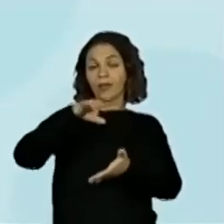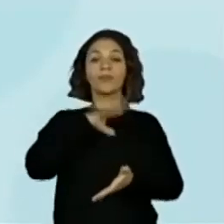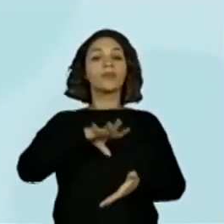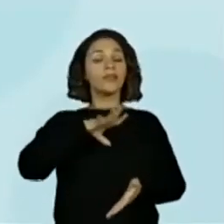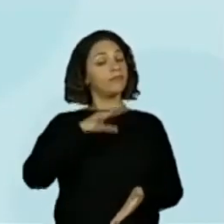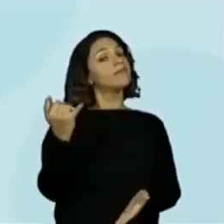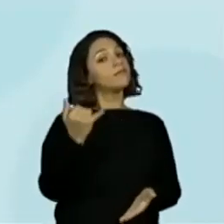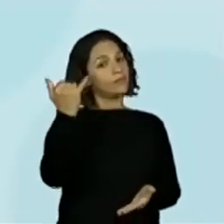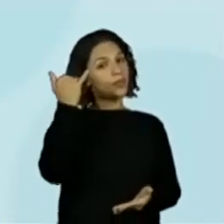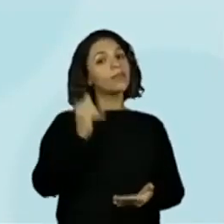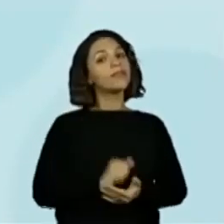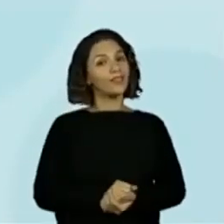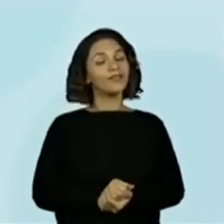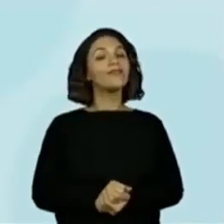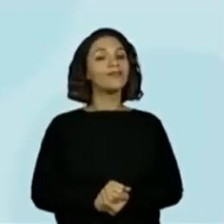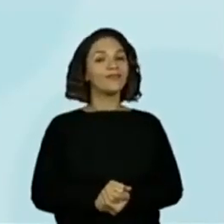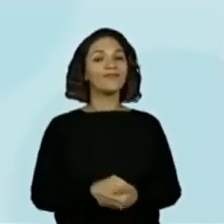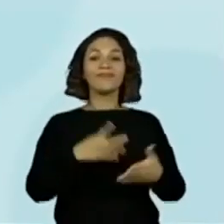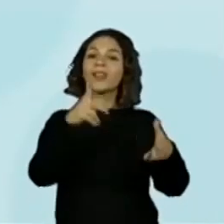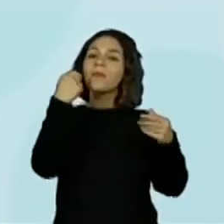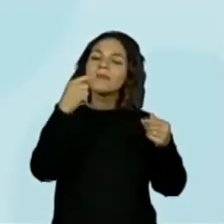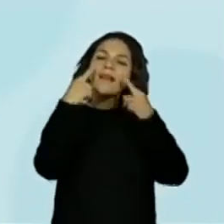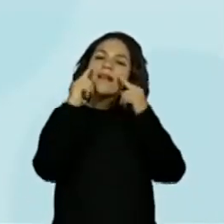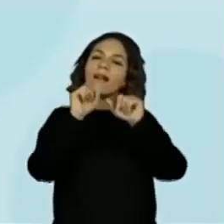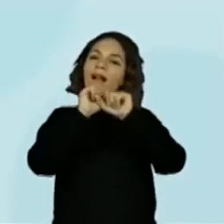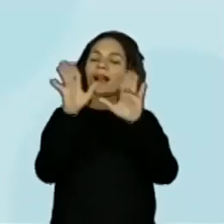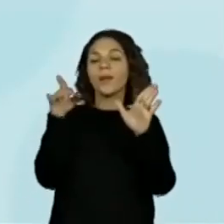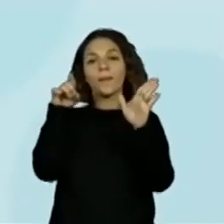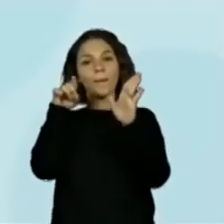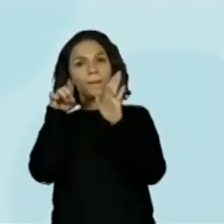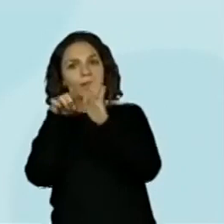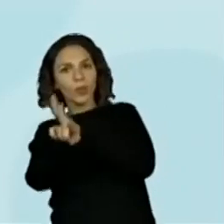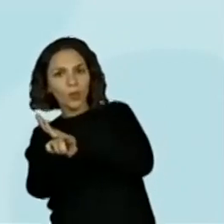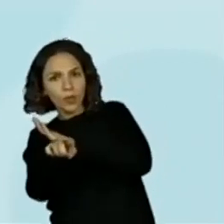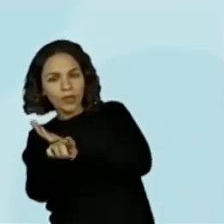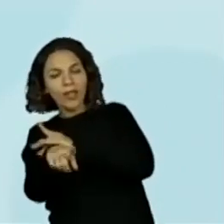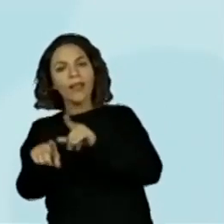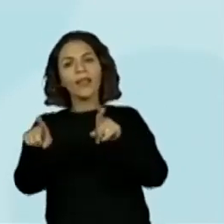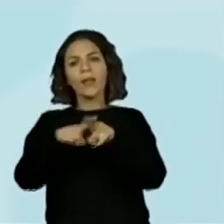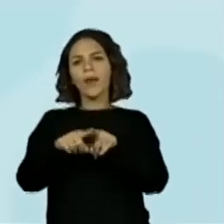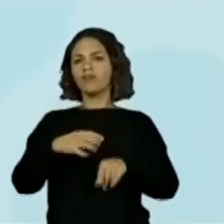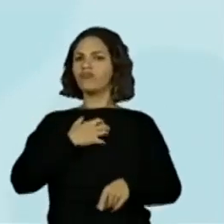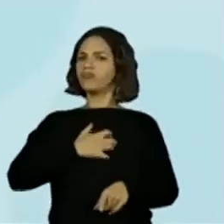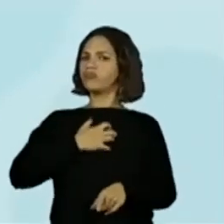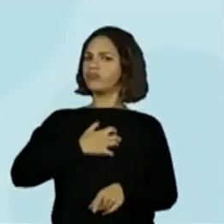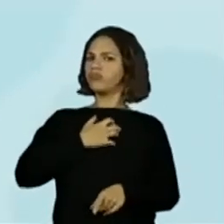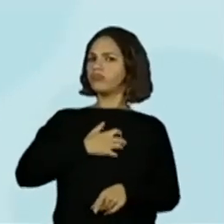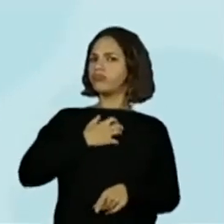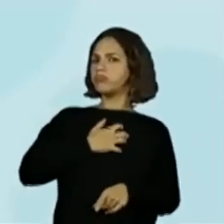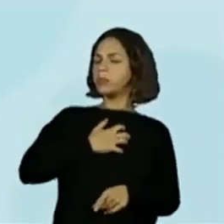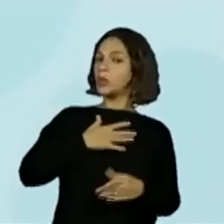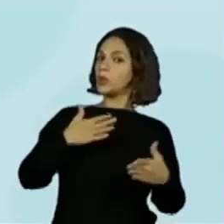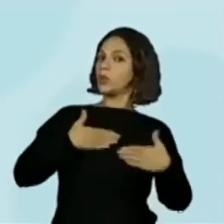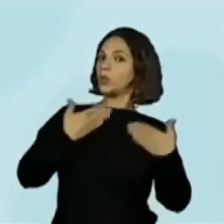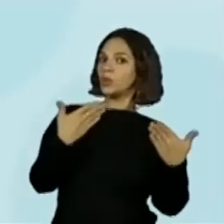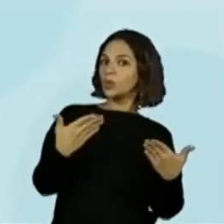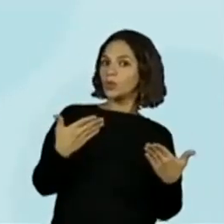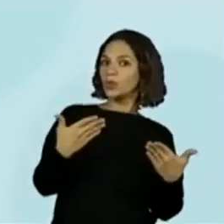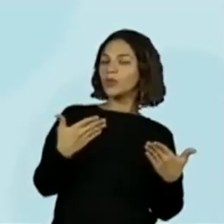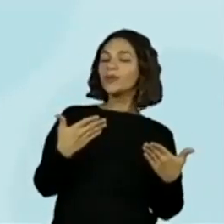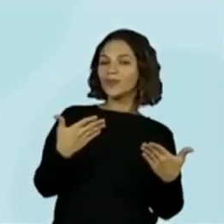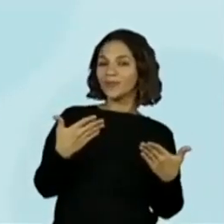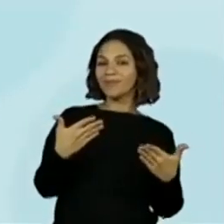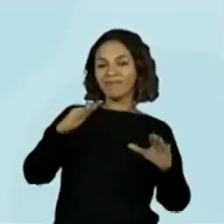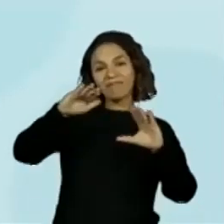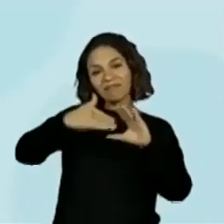Deixando bem claro a sua pergunta, a sua indignação, a sua surpresa. E aí, comenta lá